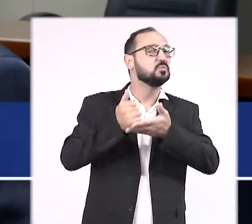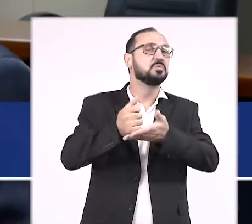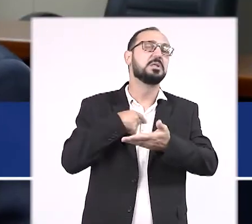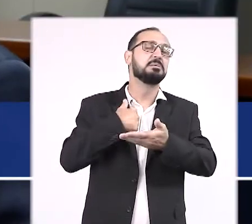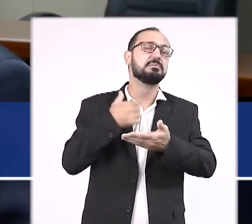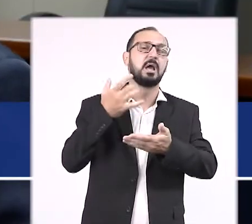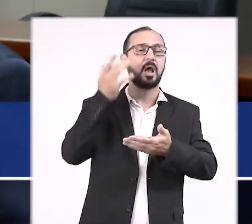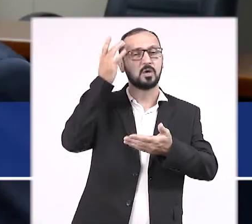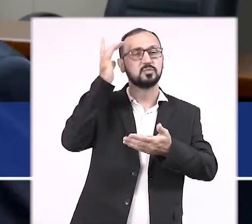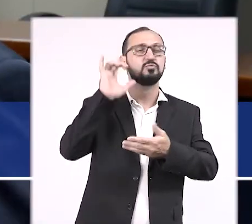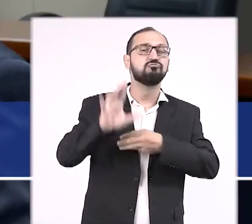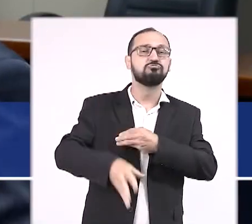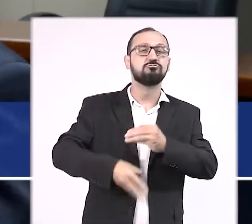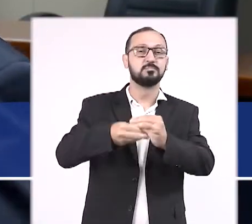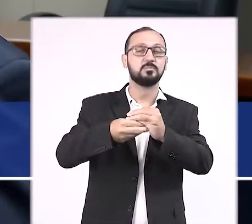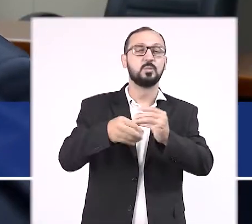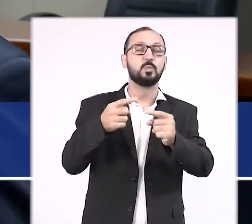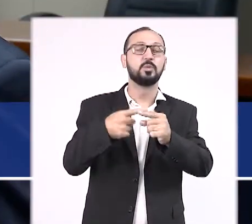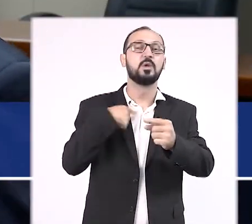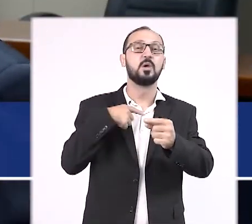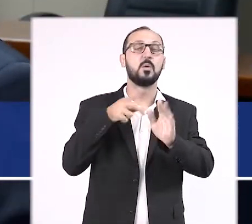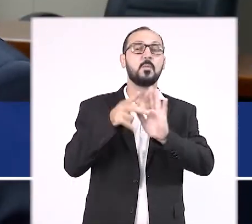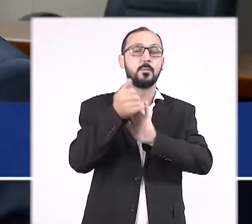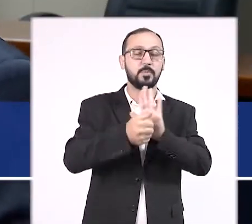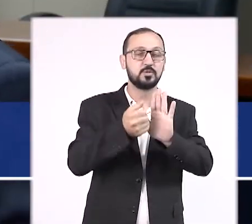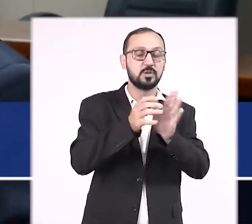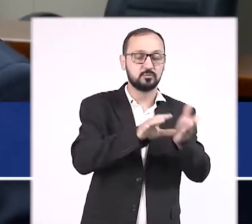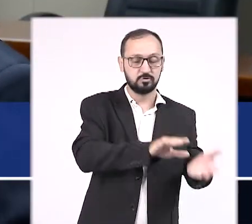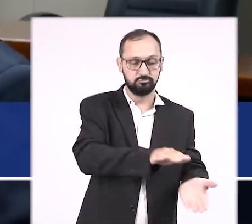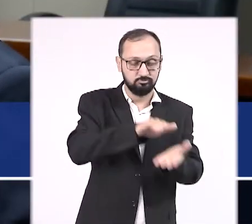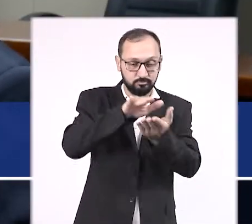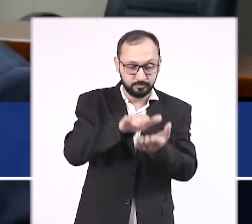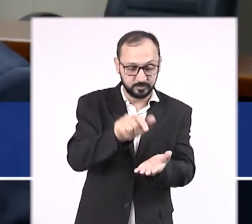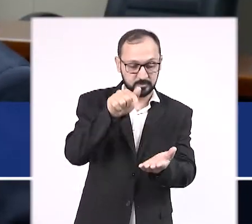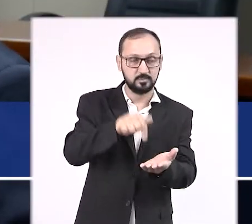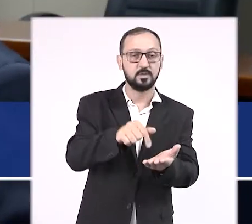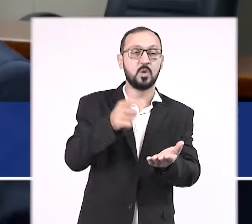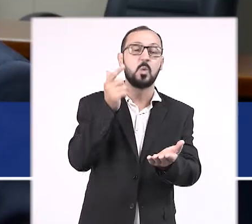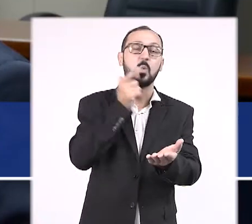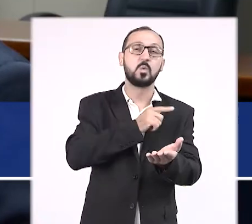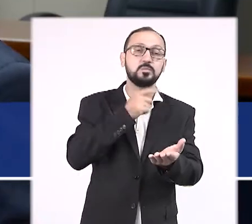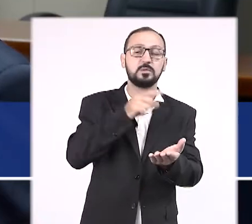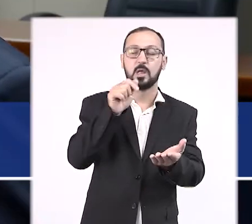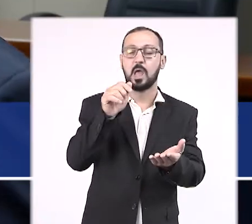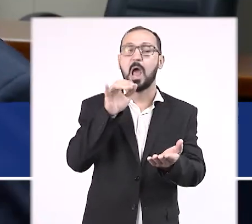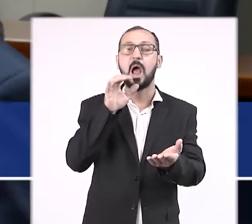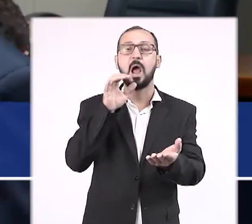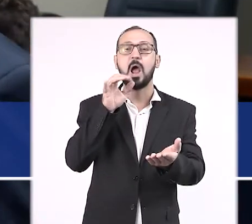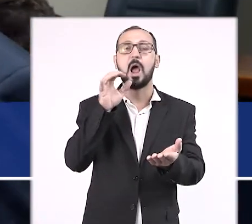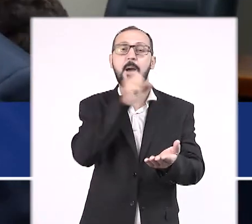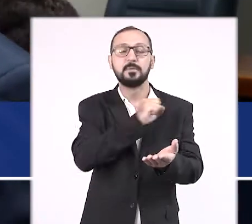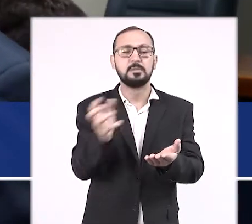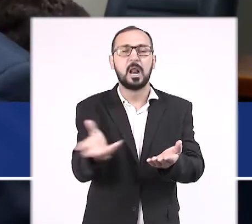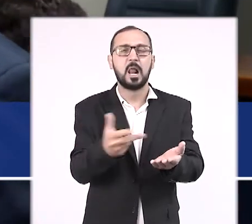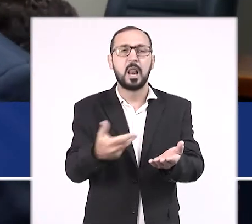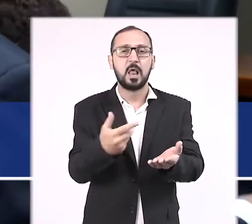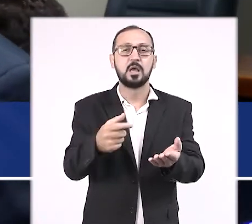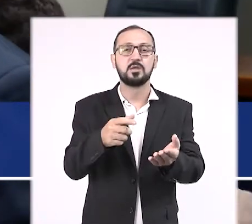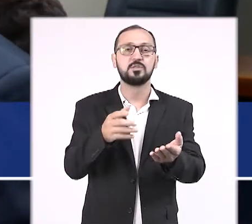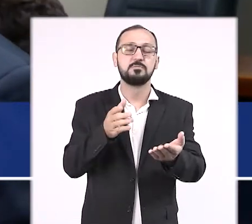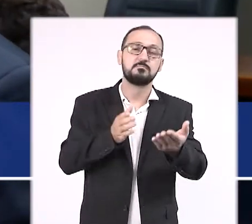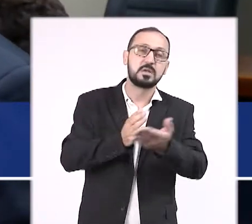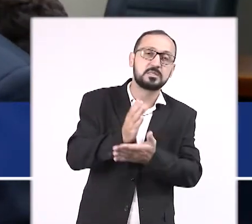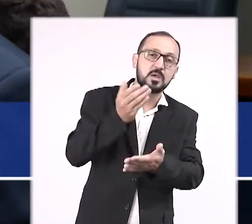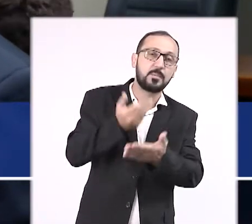de contribuição para que os projetos que adentram a esta casa possam ter a celeridade e a